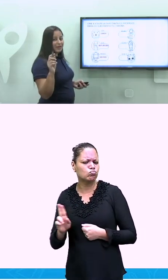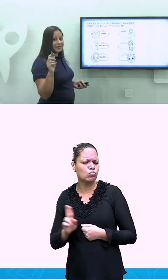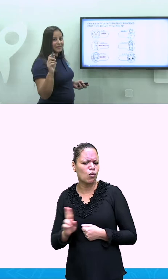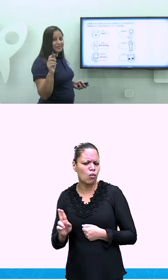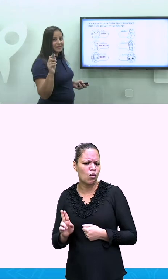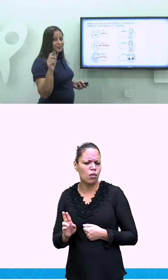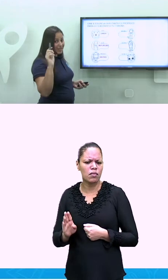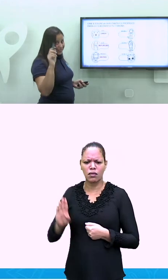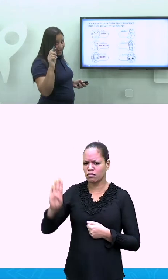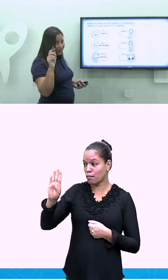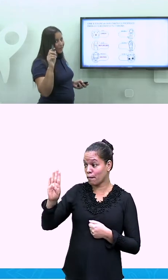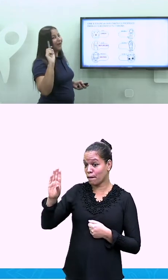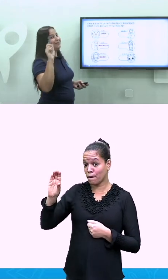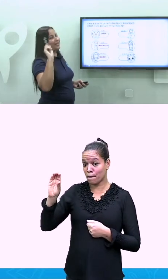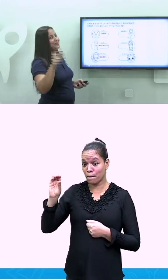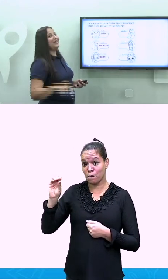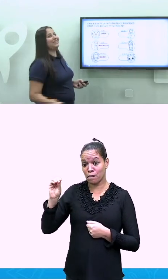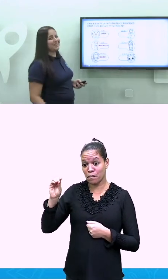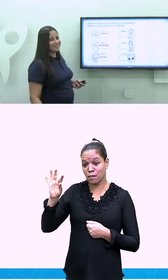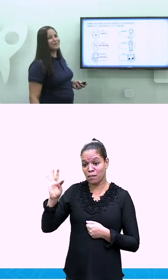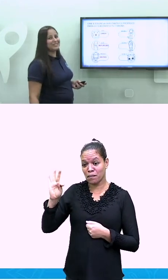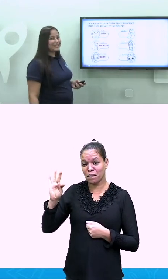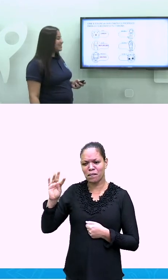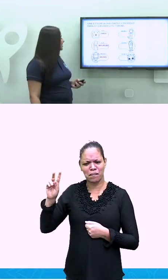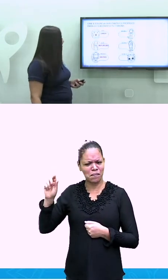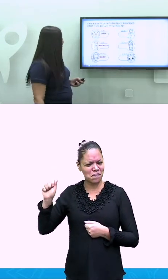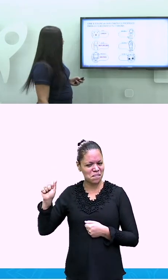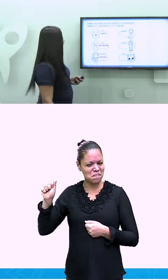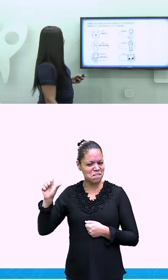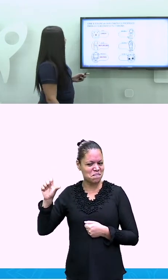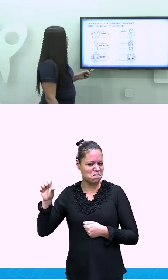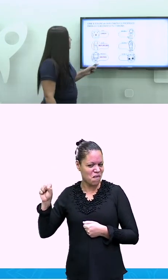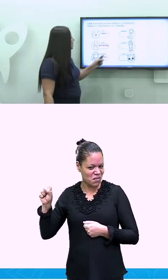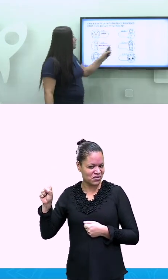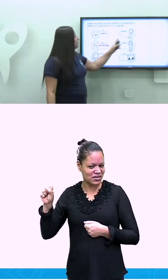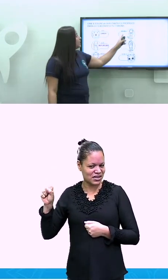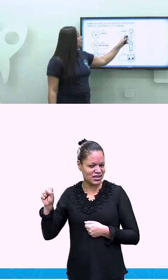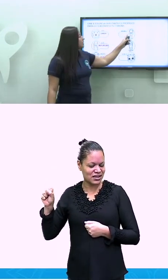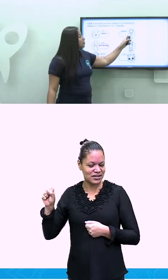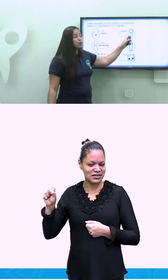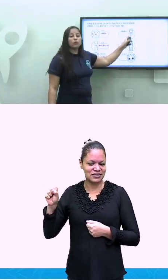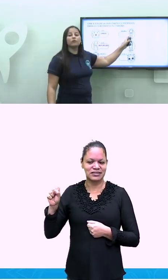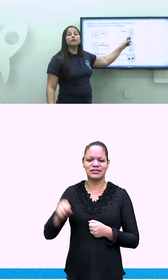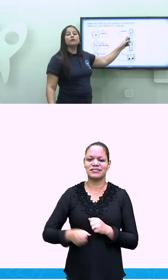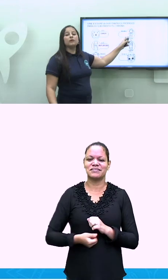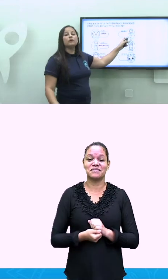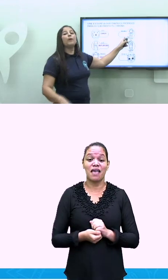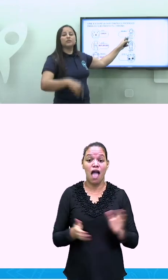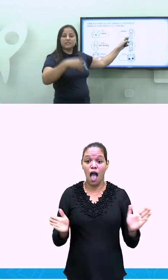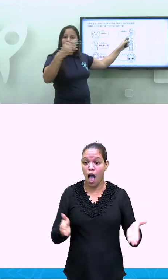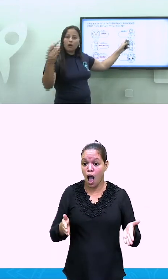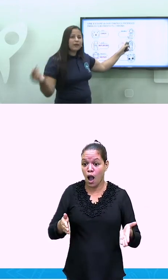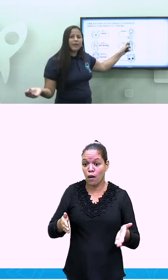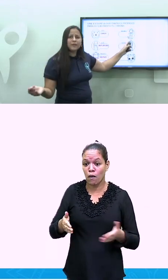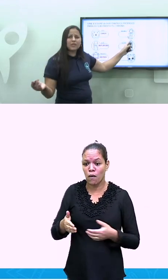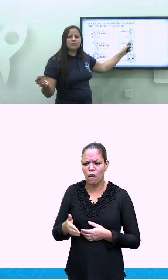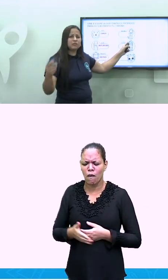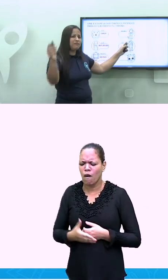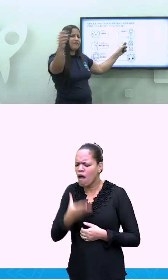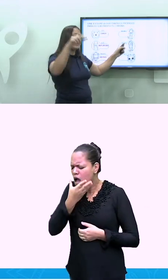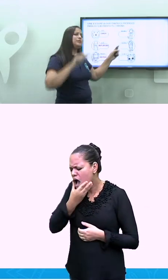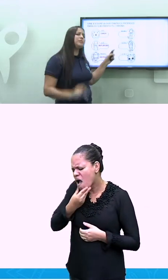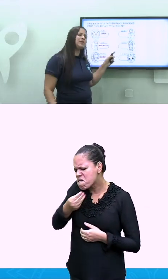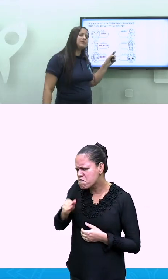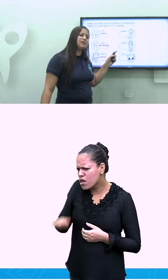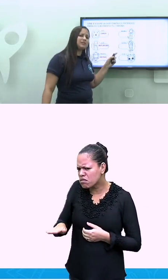conhece o Botas do desenho? Tenho certeza que você assiste aquele desenho. Menino. Pode ser qualquer menino.